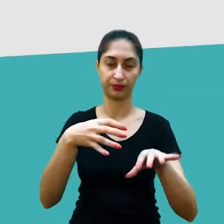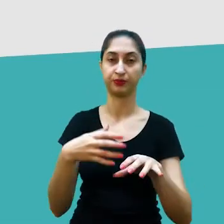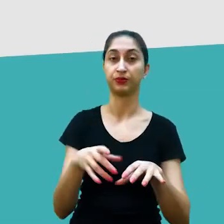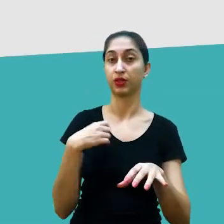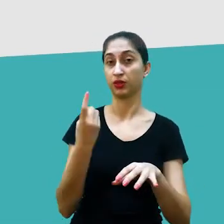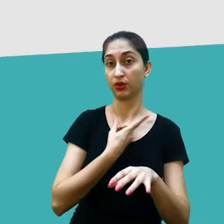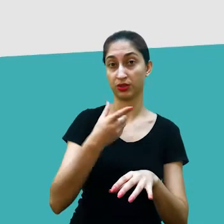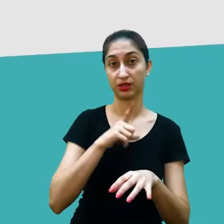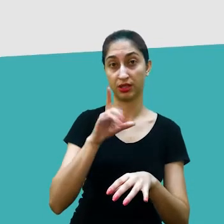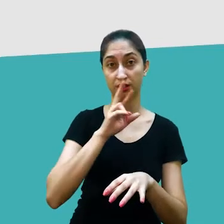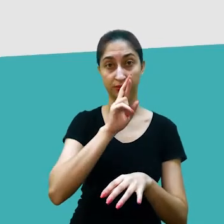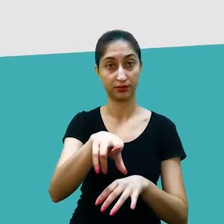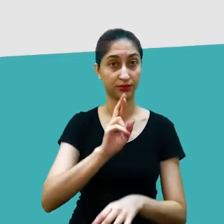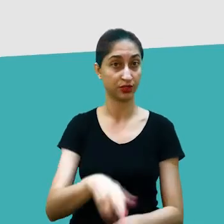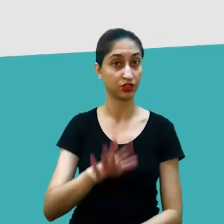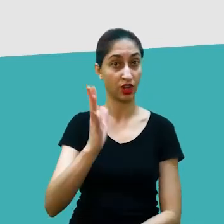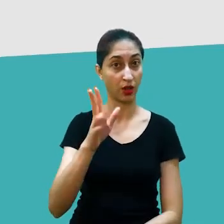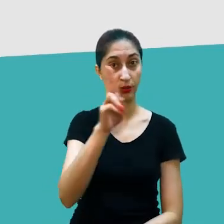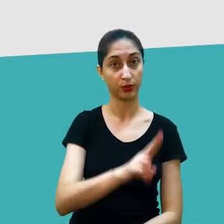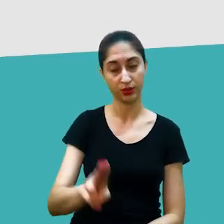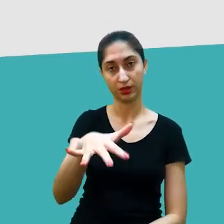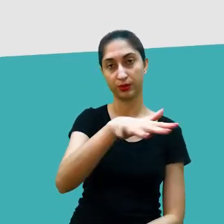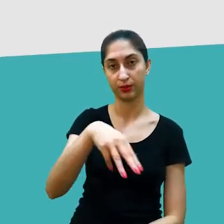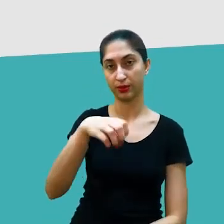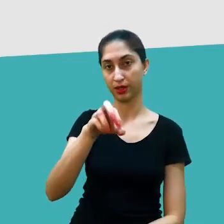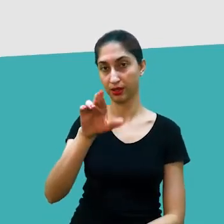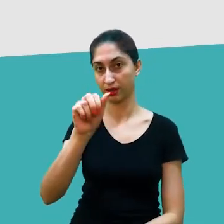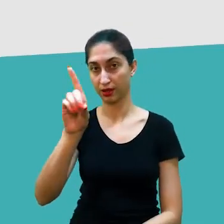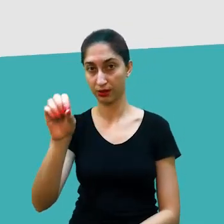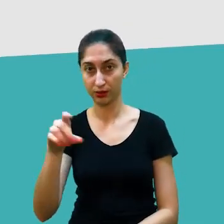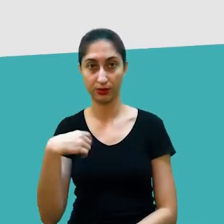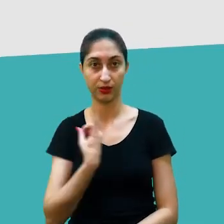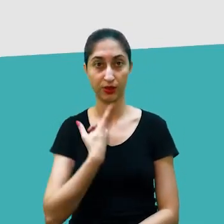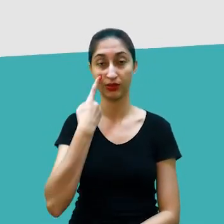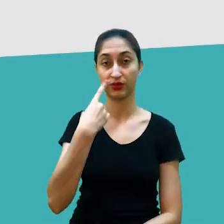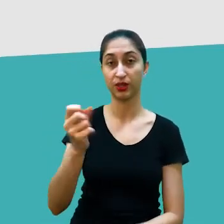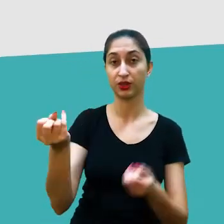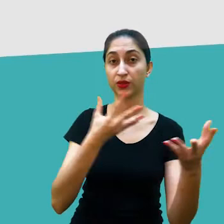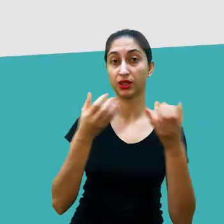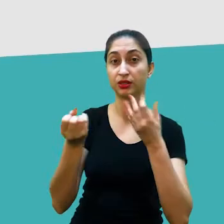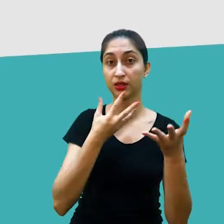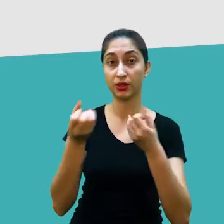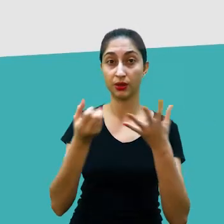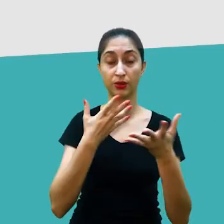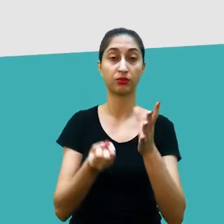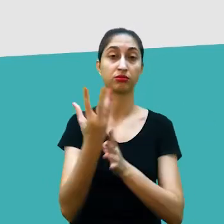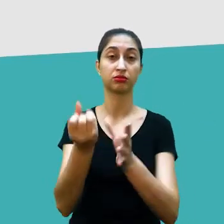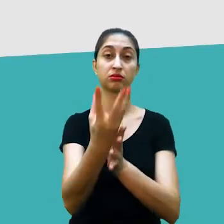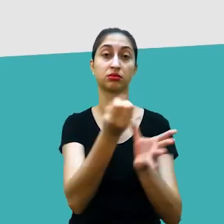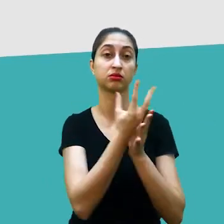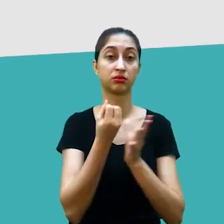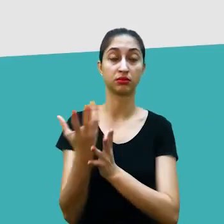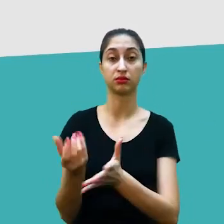de solução que já está em uso no mercado e o que a gente está vendo de inovações que são muitas, né, que estão surgindo.